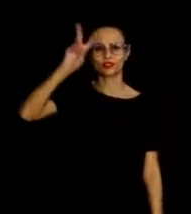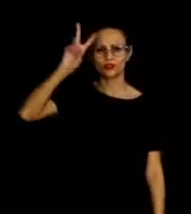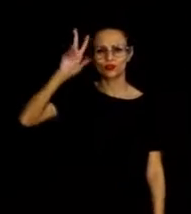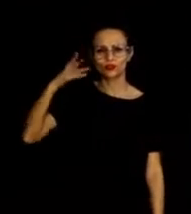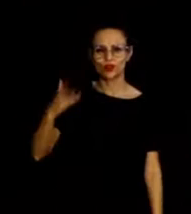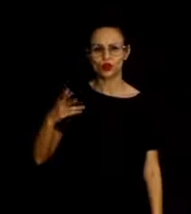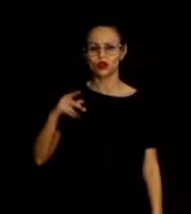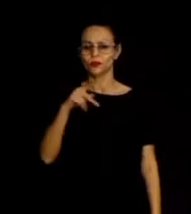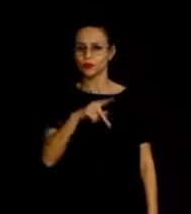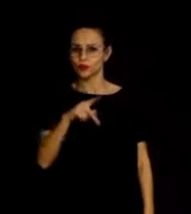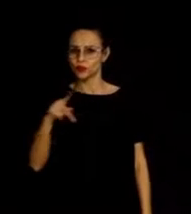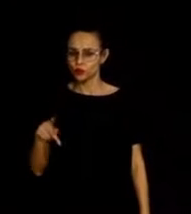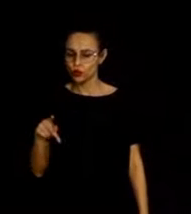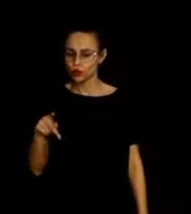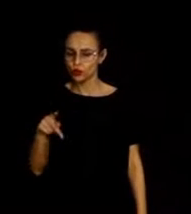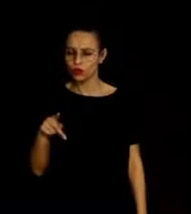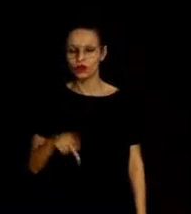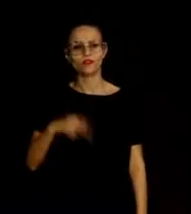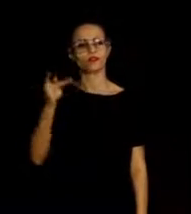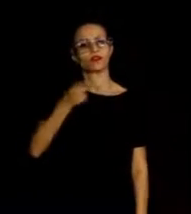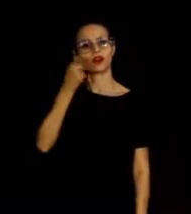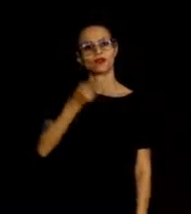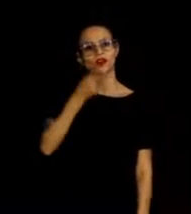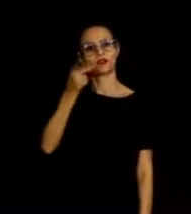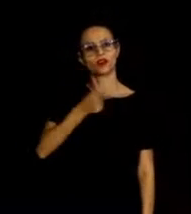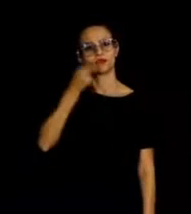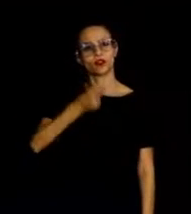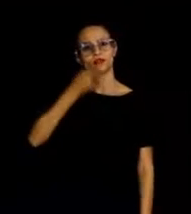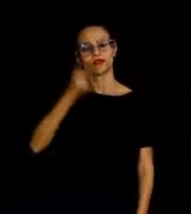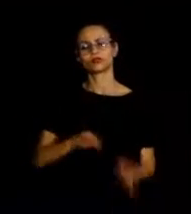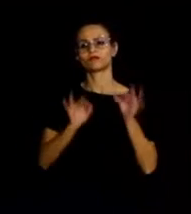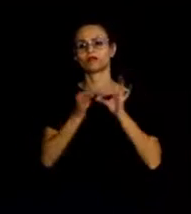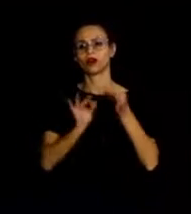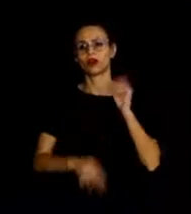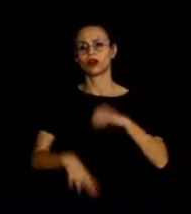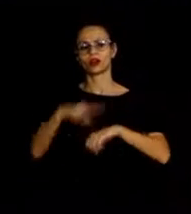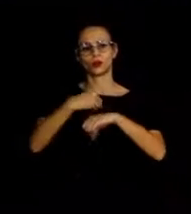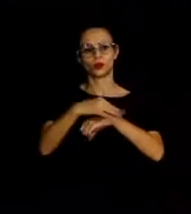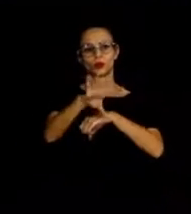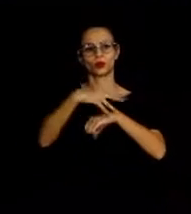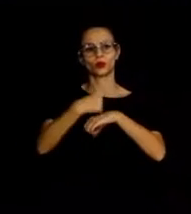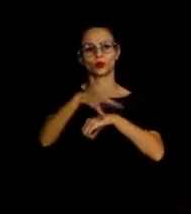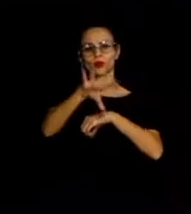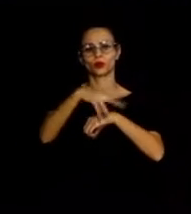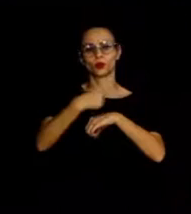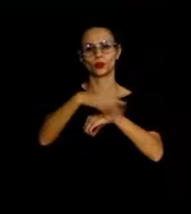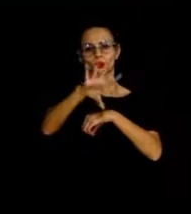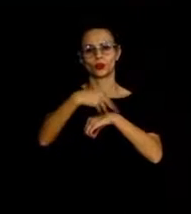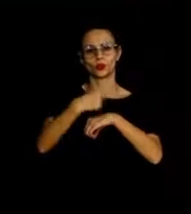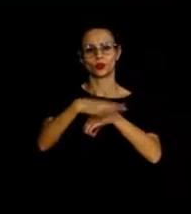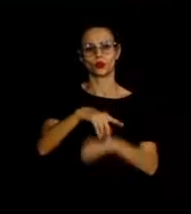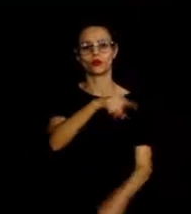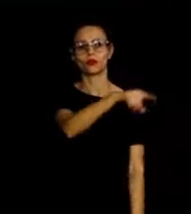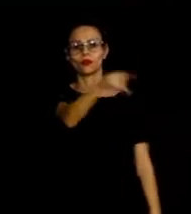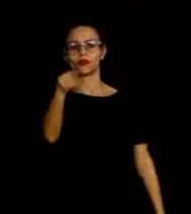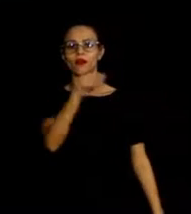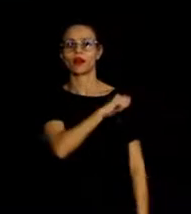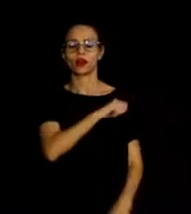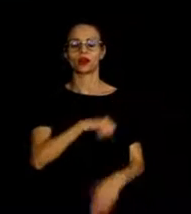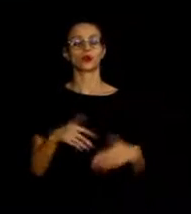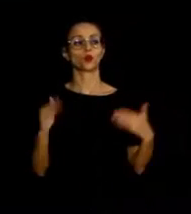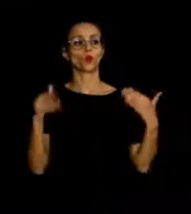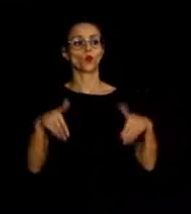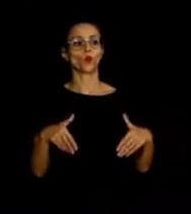professor ou uma professora Falando distribuindo conhecimento para estudantes que ficavam de forma